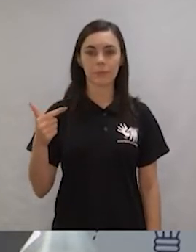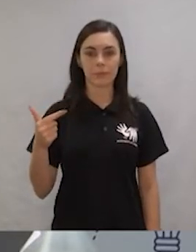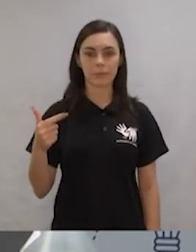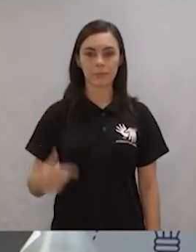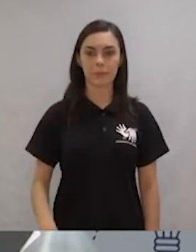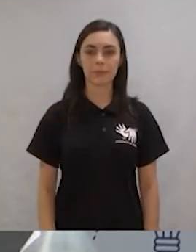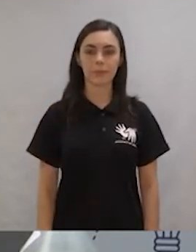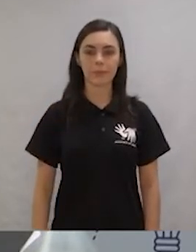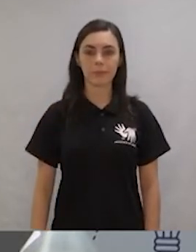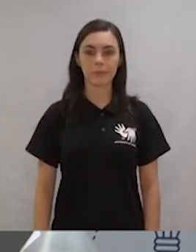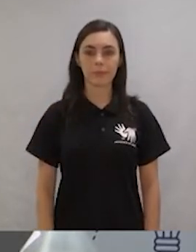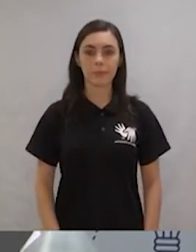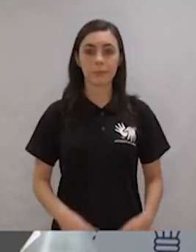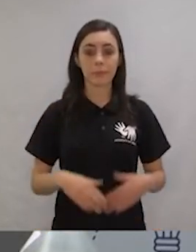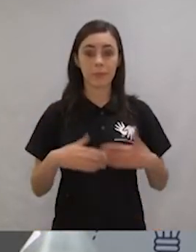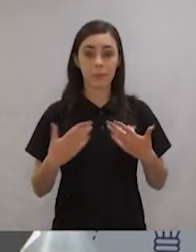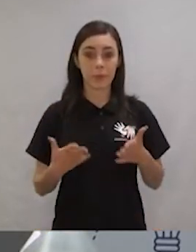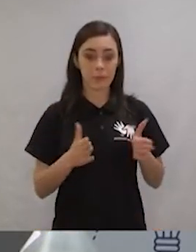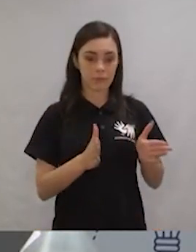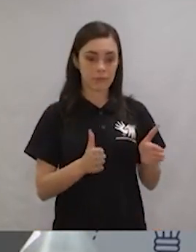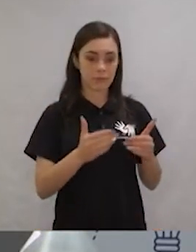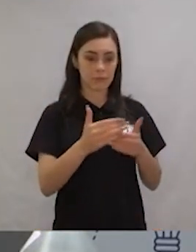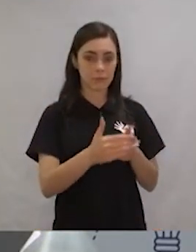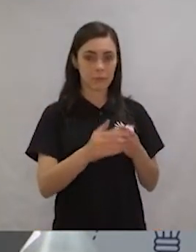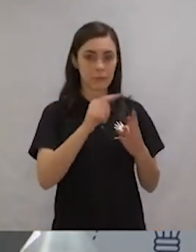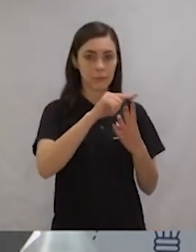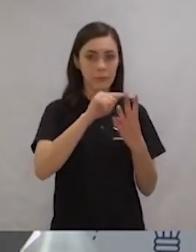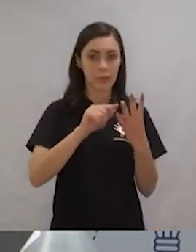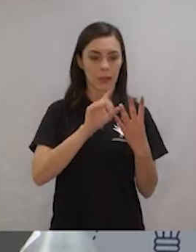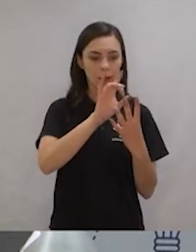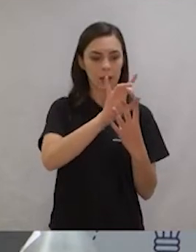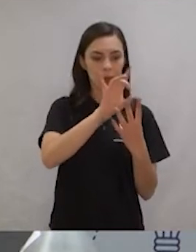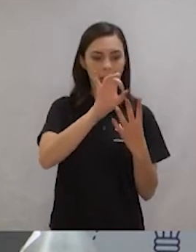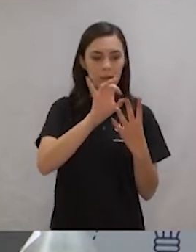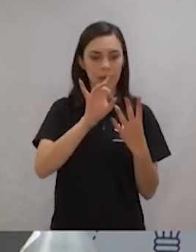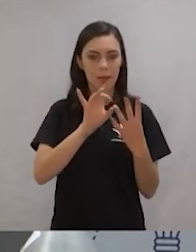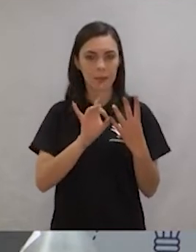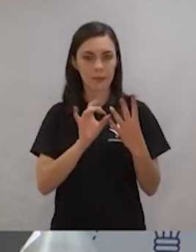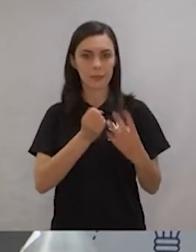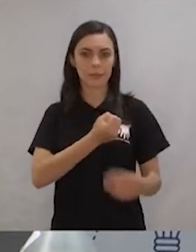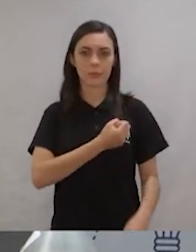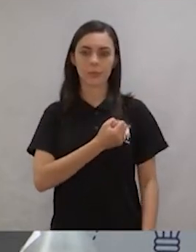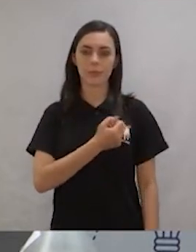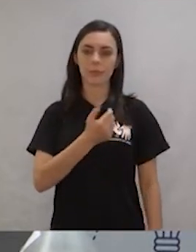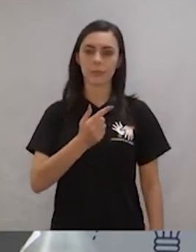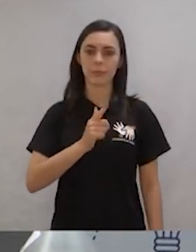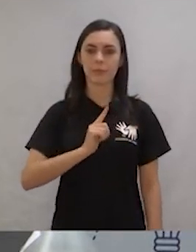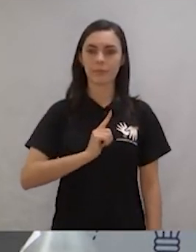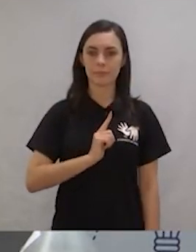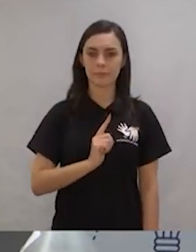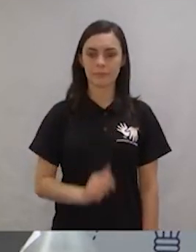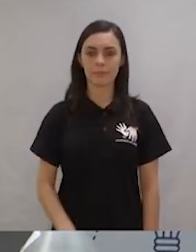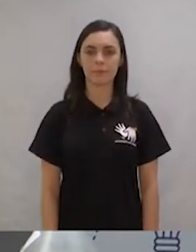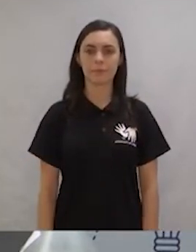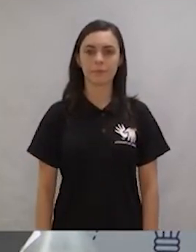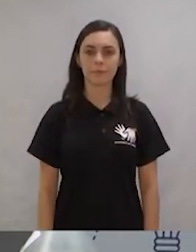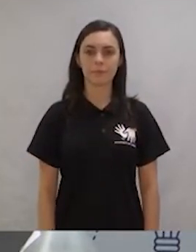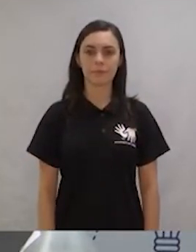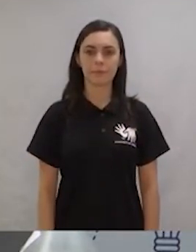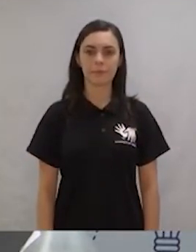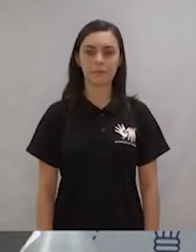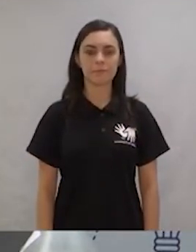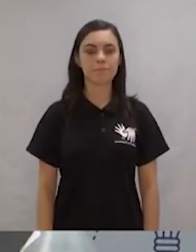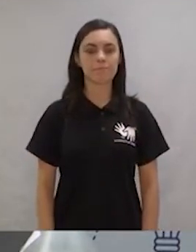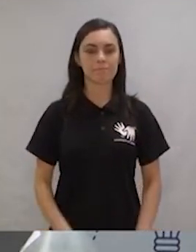a 2. Então, em cada cestinha ficou com a quantidade de número